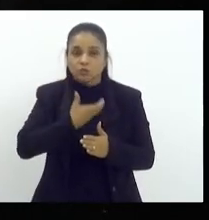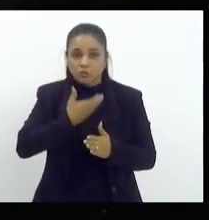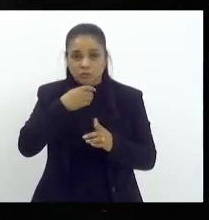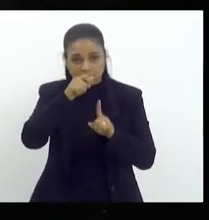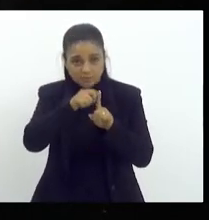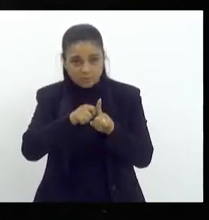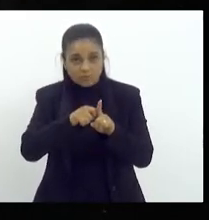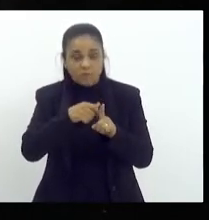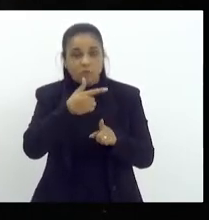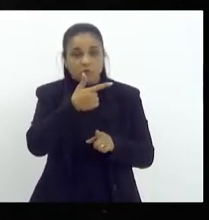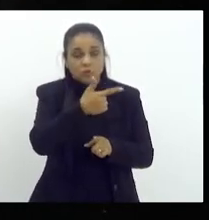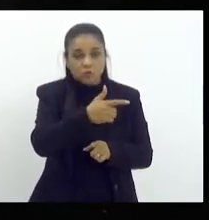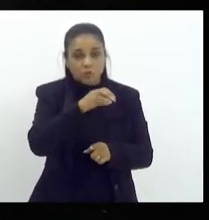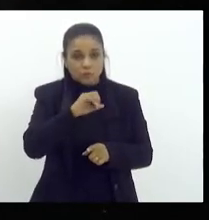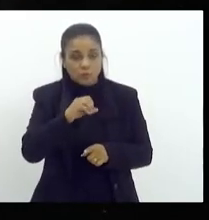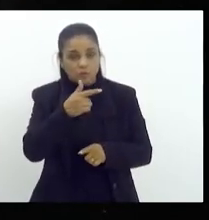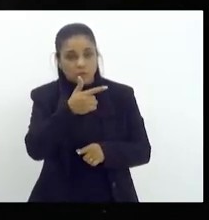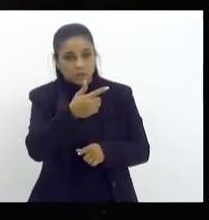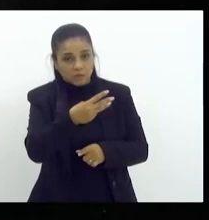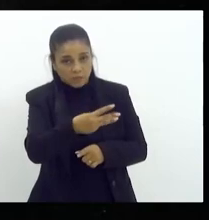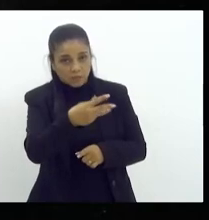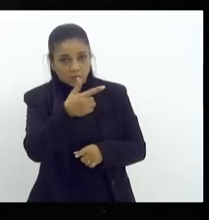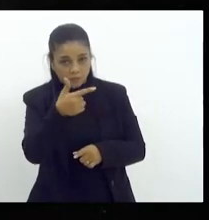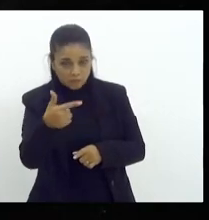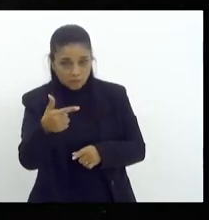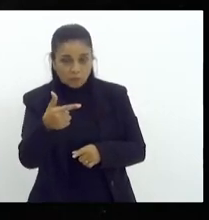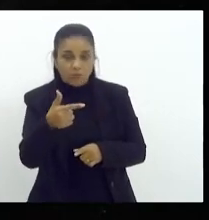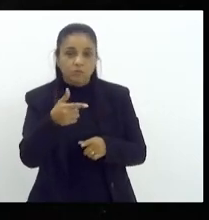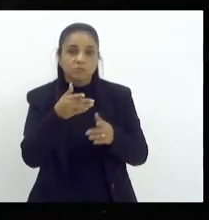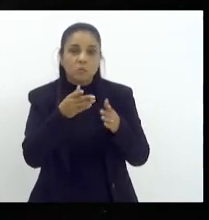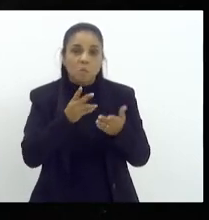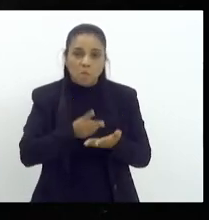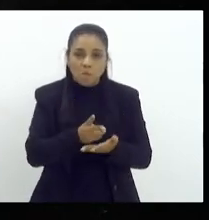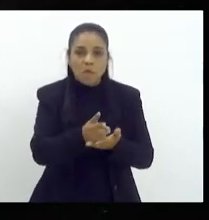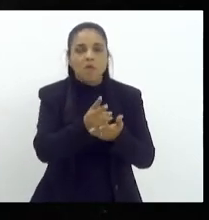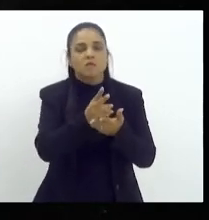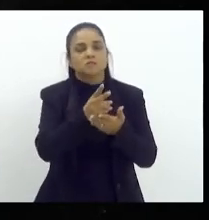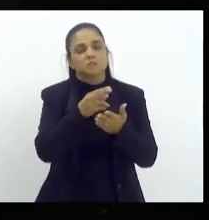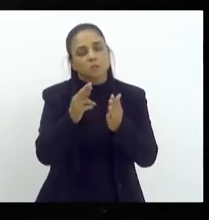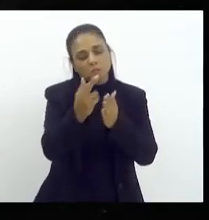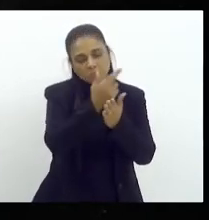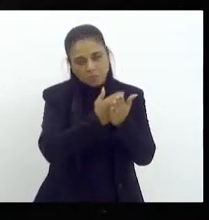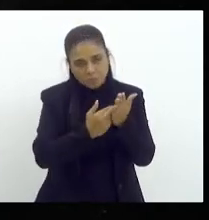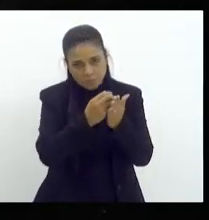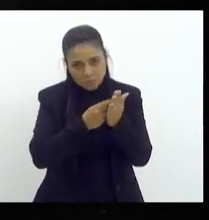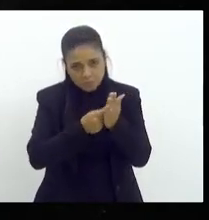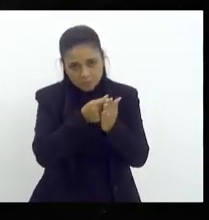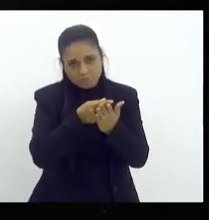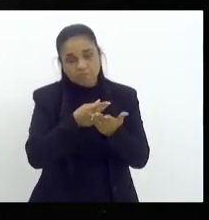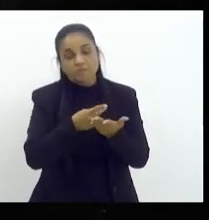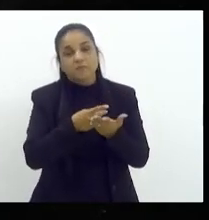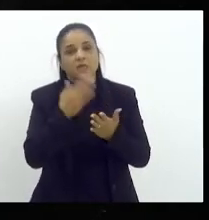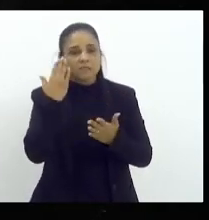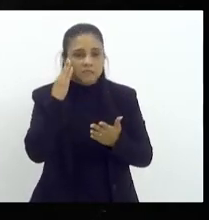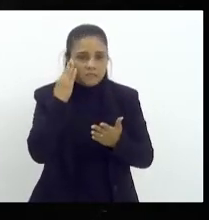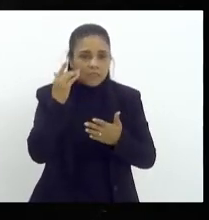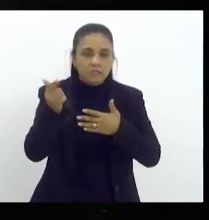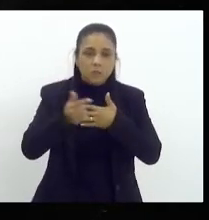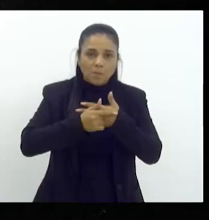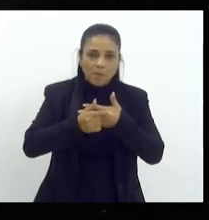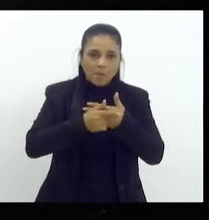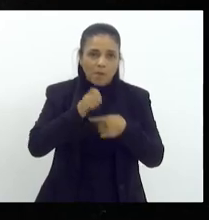2032 na duração do programa mesmo sobre o regime de recuperação fiscal que a gente entende que o papel